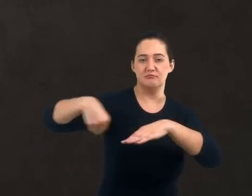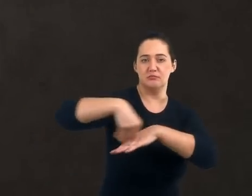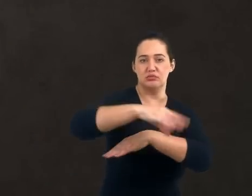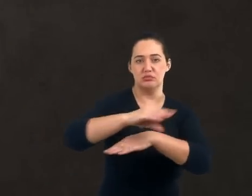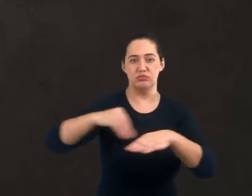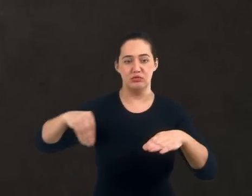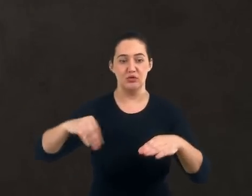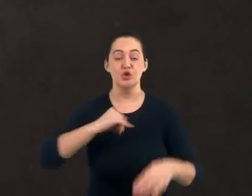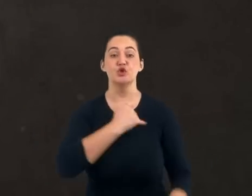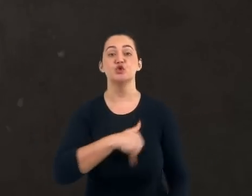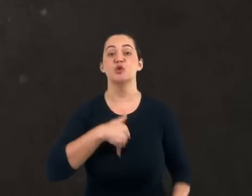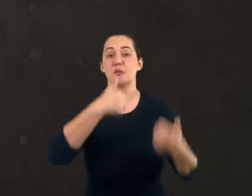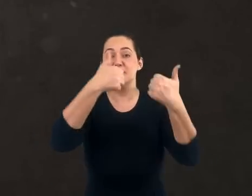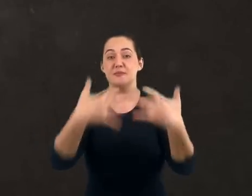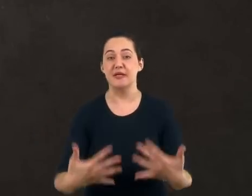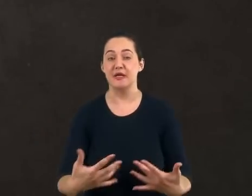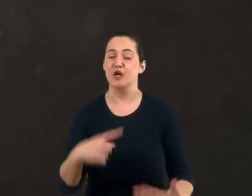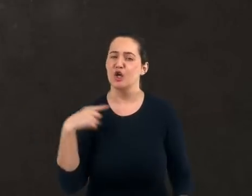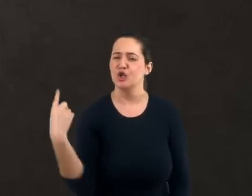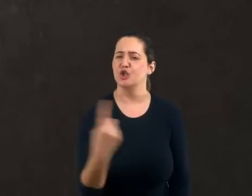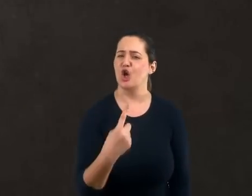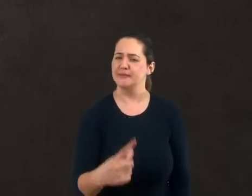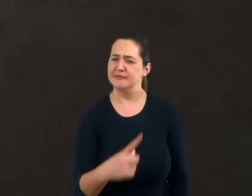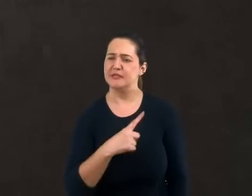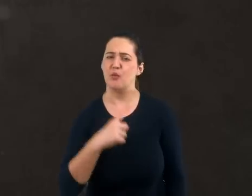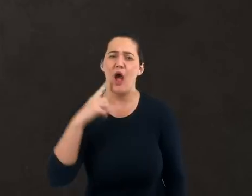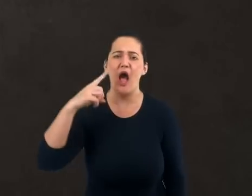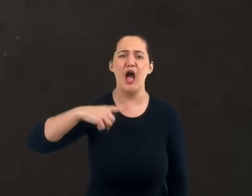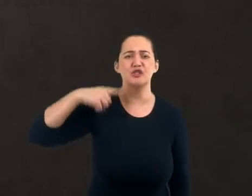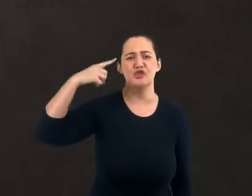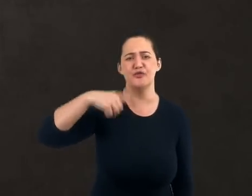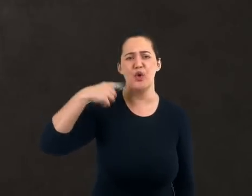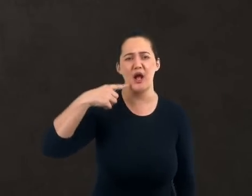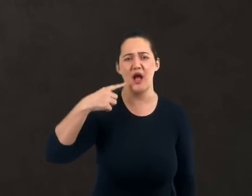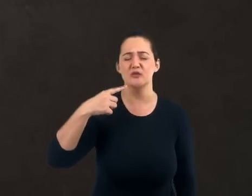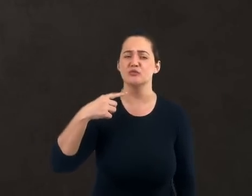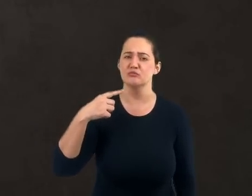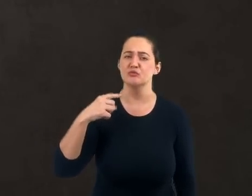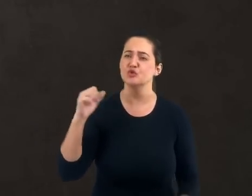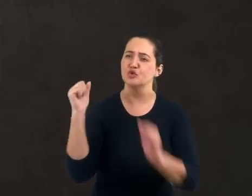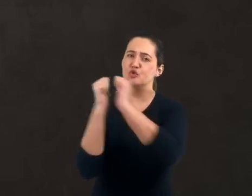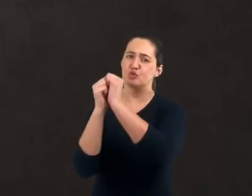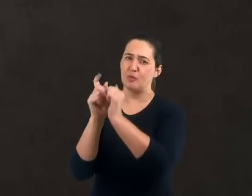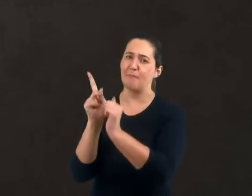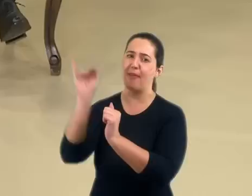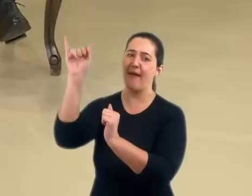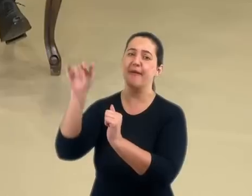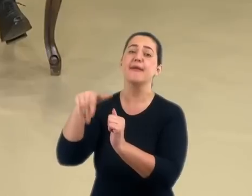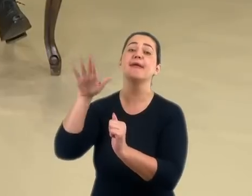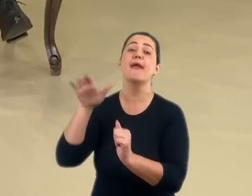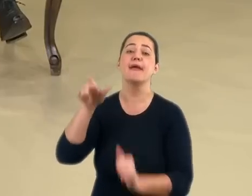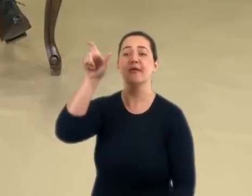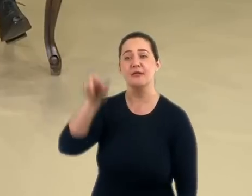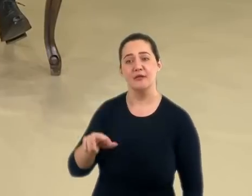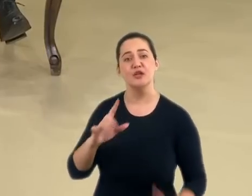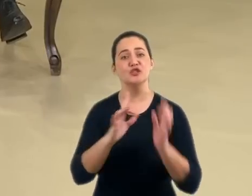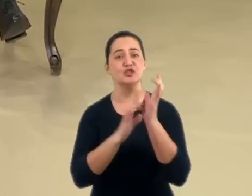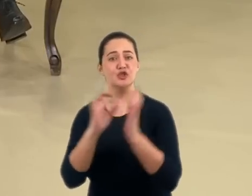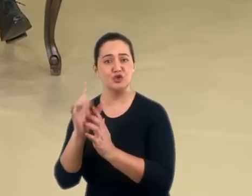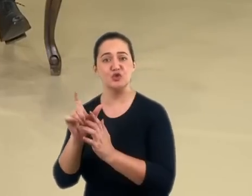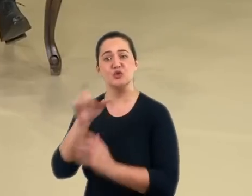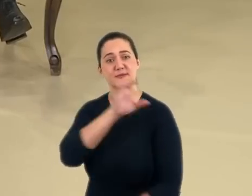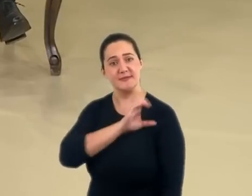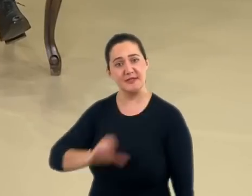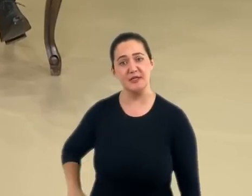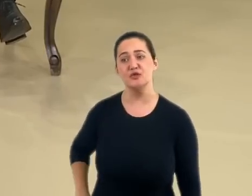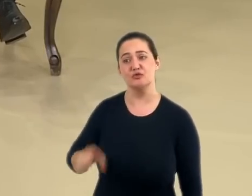Pai, escreveu o apóstolo João. Jesus Cristo, o justo. 1 João 2, versículo 1. A vida,